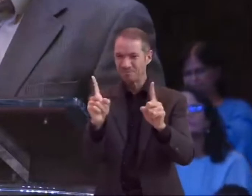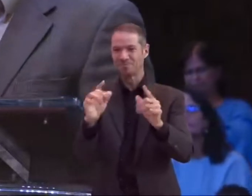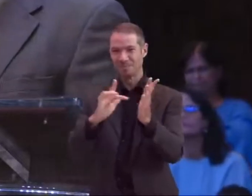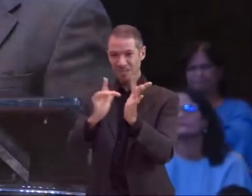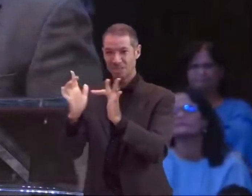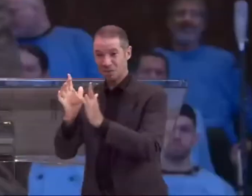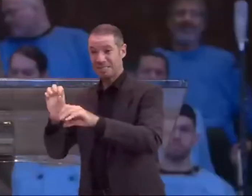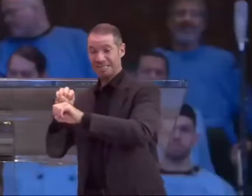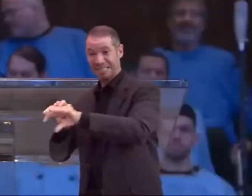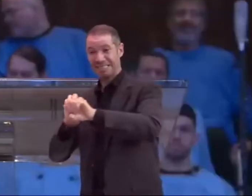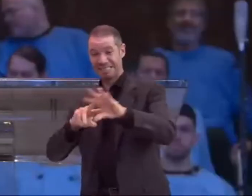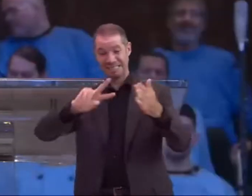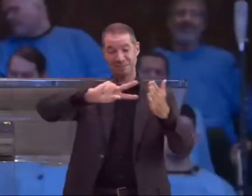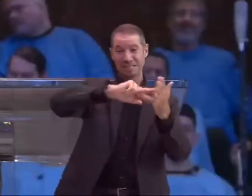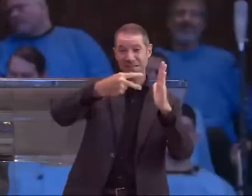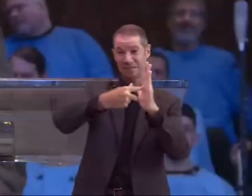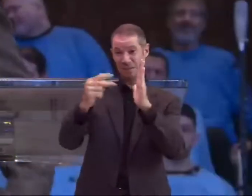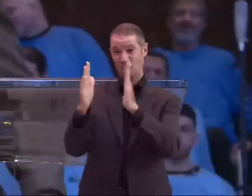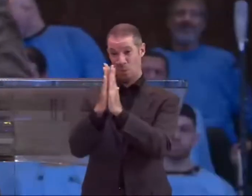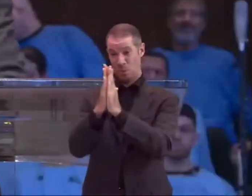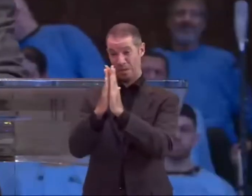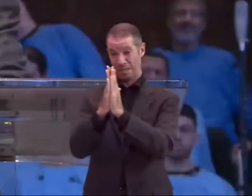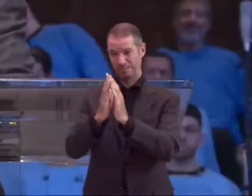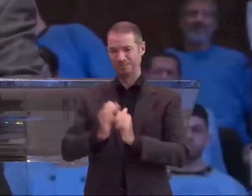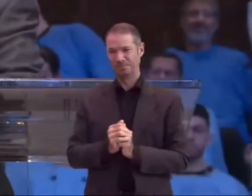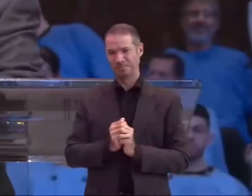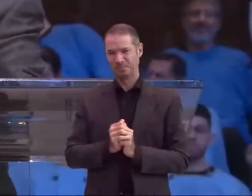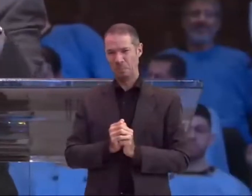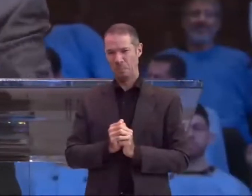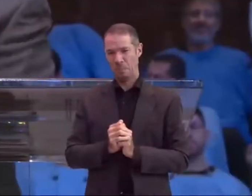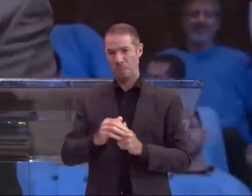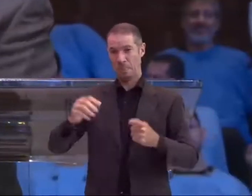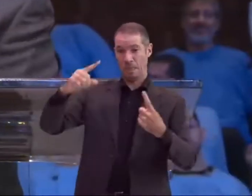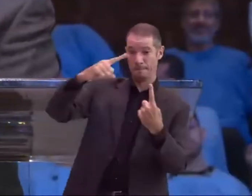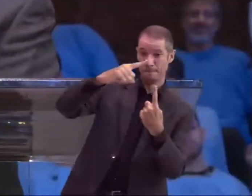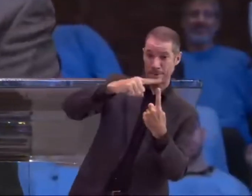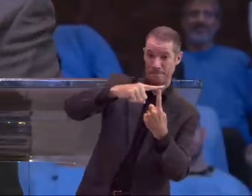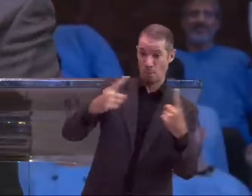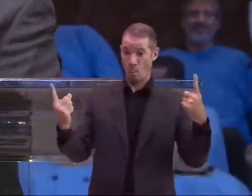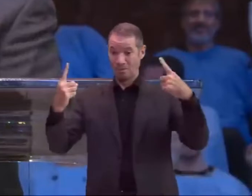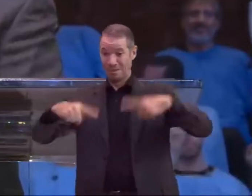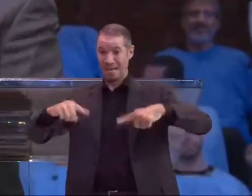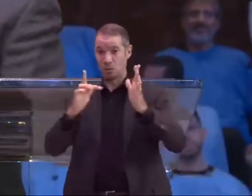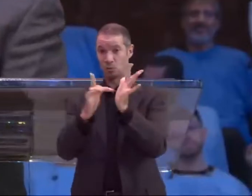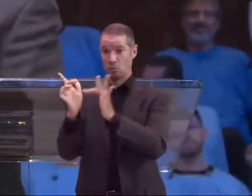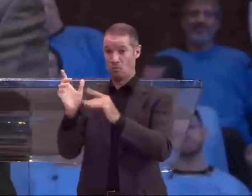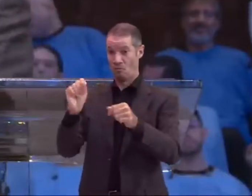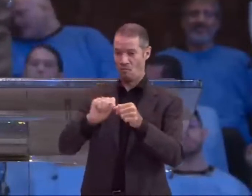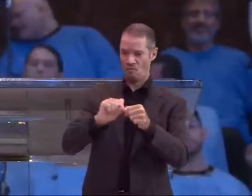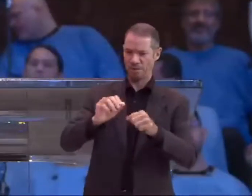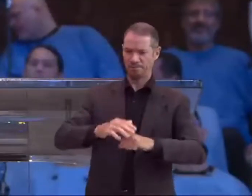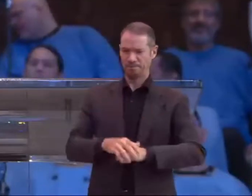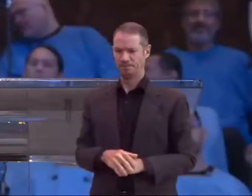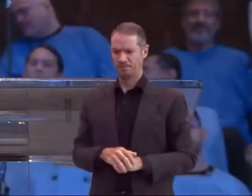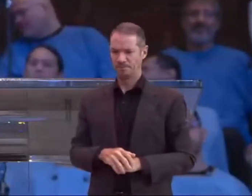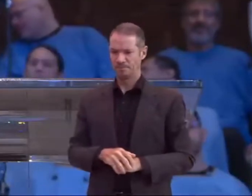você o significado da oração. Então vamos olhar para o primeiro contraste que Jesus faz. E ele vai